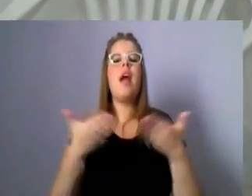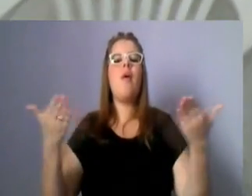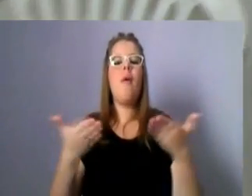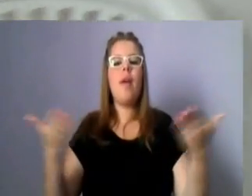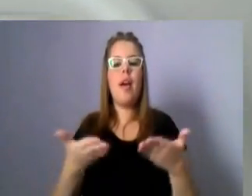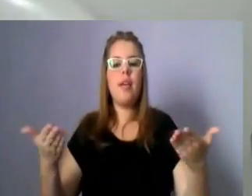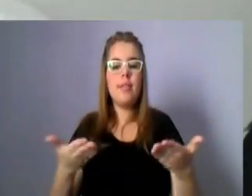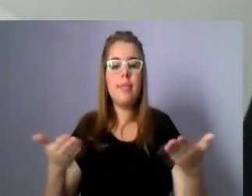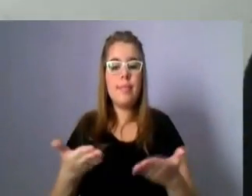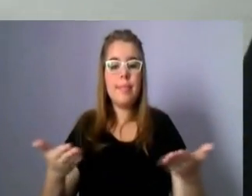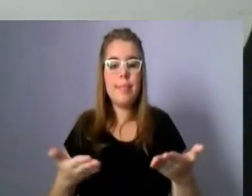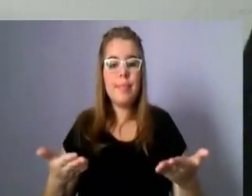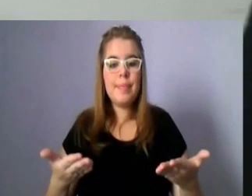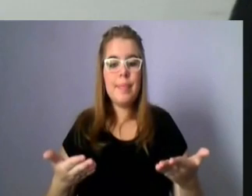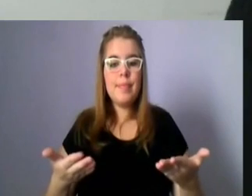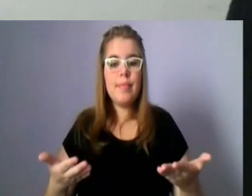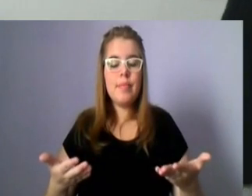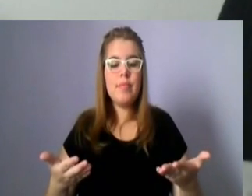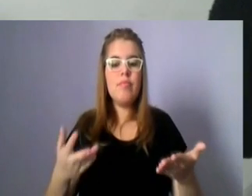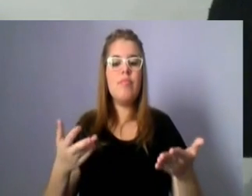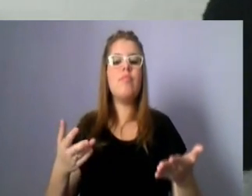E agora?